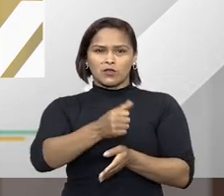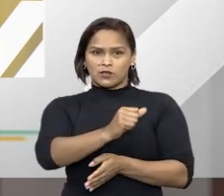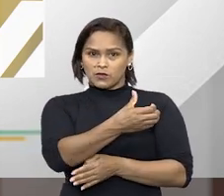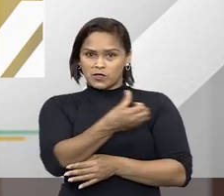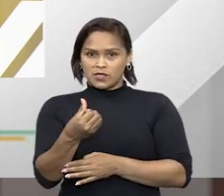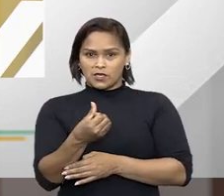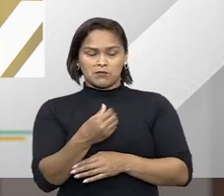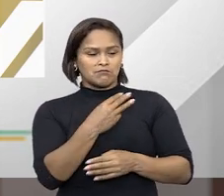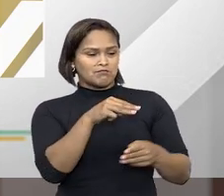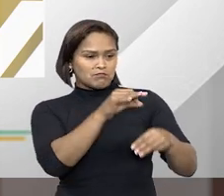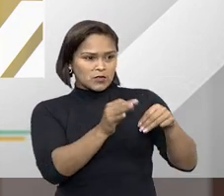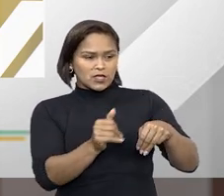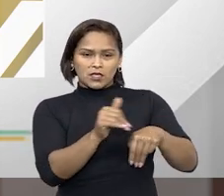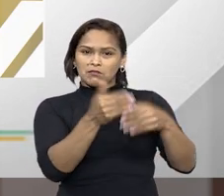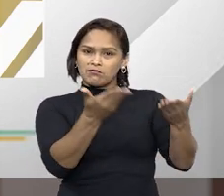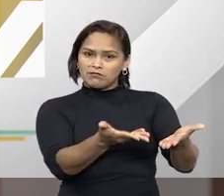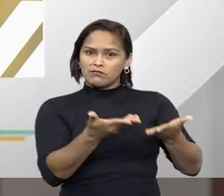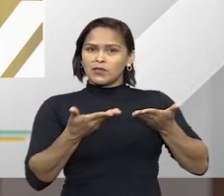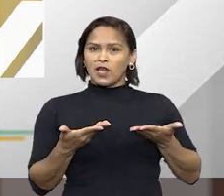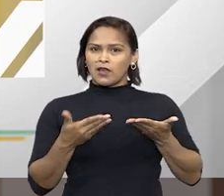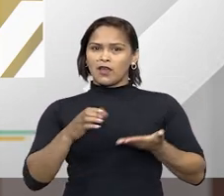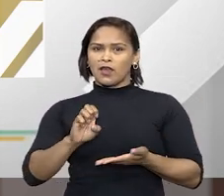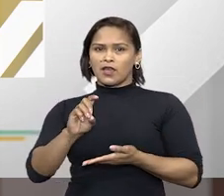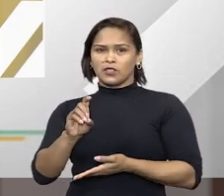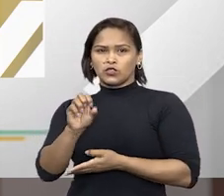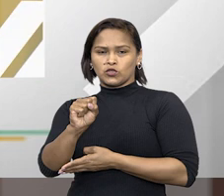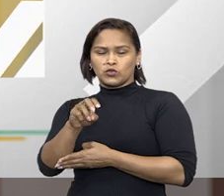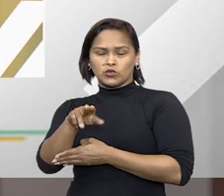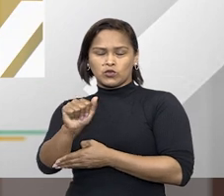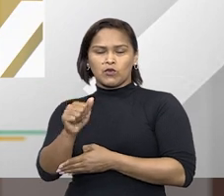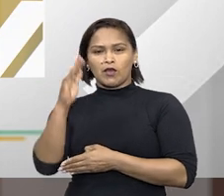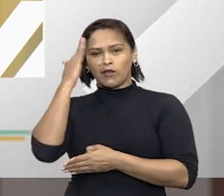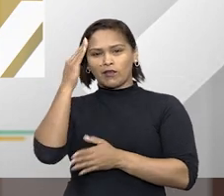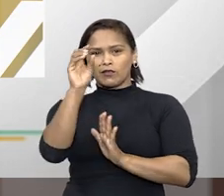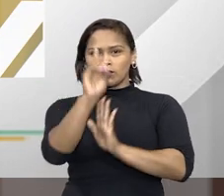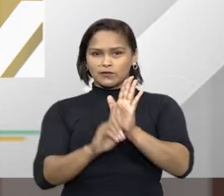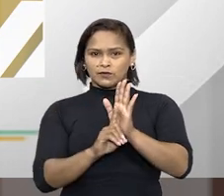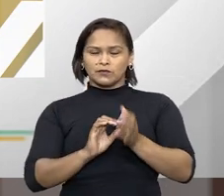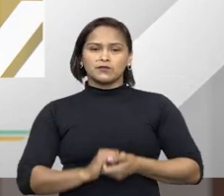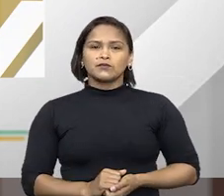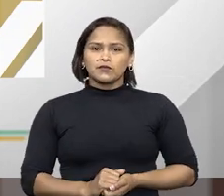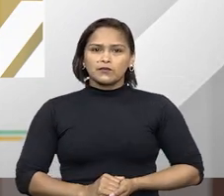2004-2006. Ministro Edson Vidigal, seja muito bem-vindo ao Entender Direito.